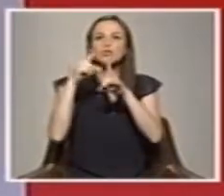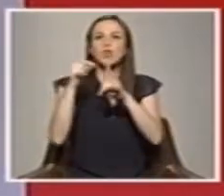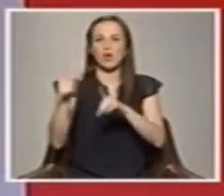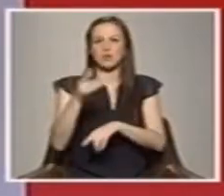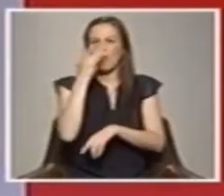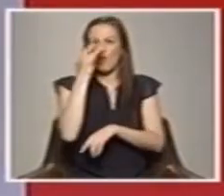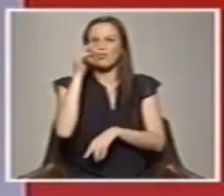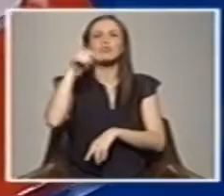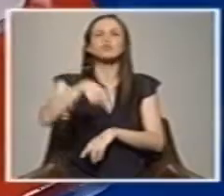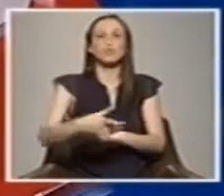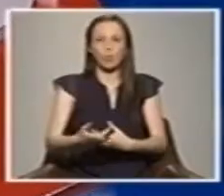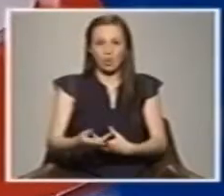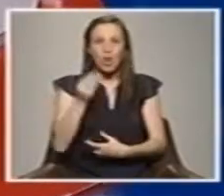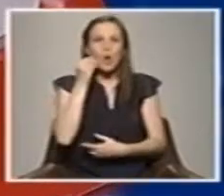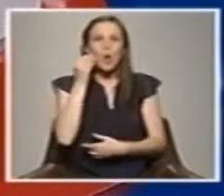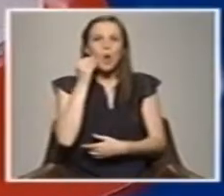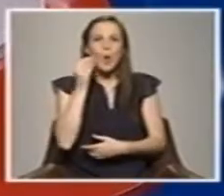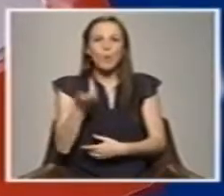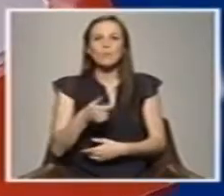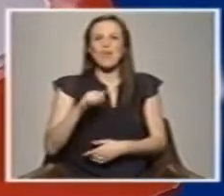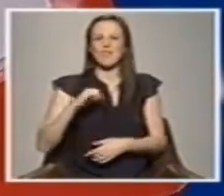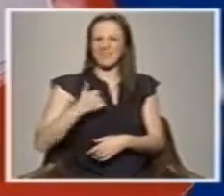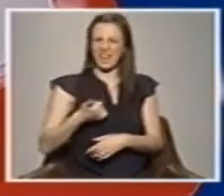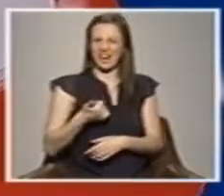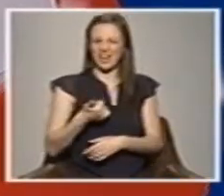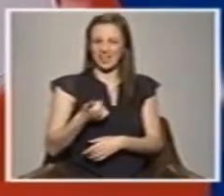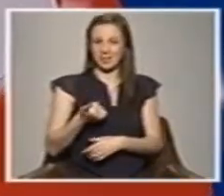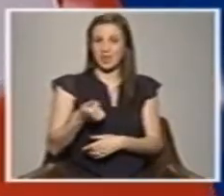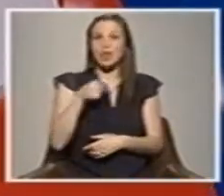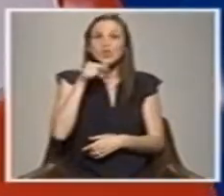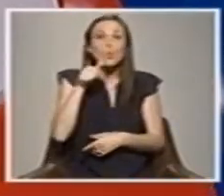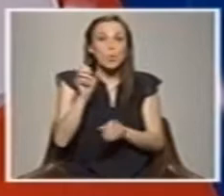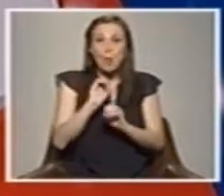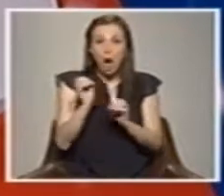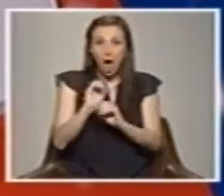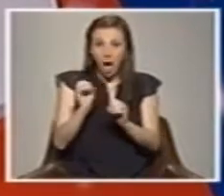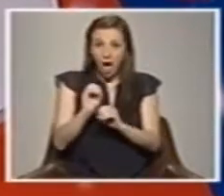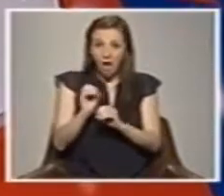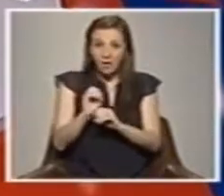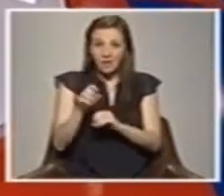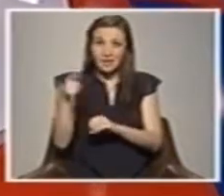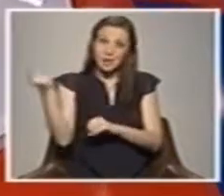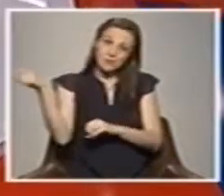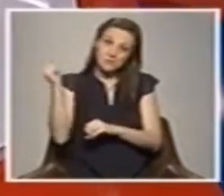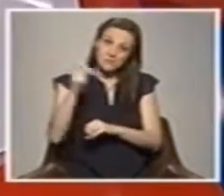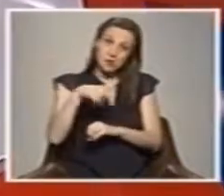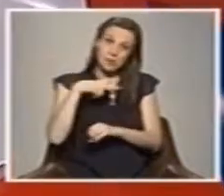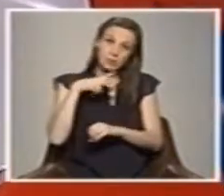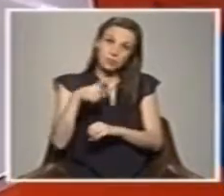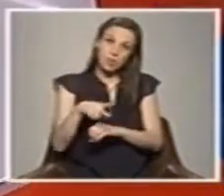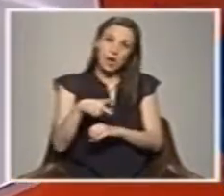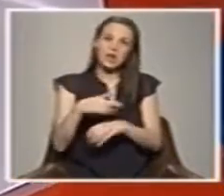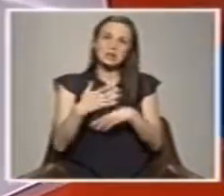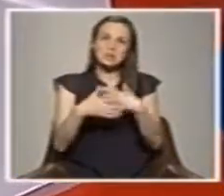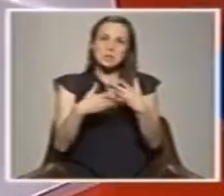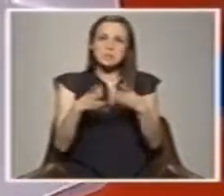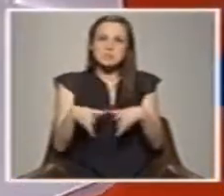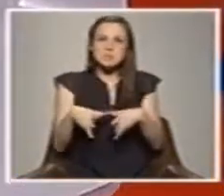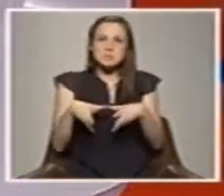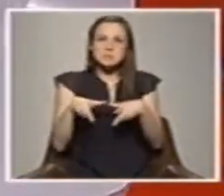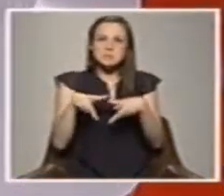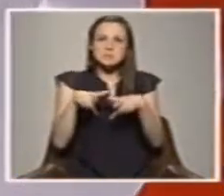Sul, é colhida muito verde, sem açúcares, para chegar cá e para durar. Essa fruta depois vai ganhando os